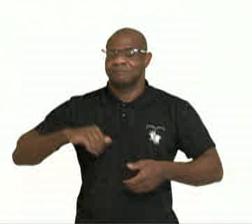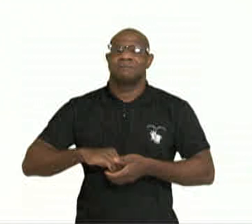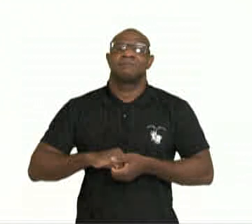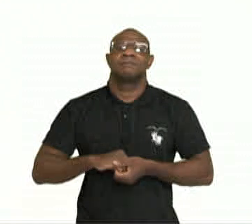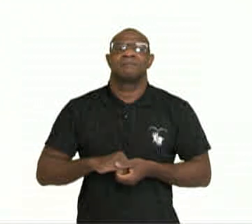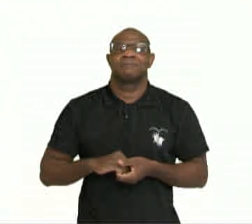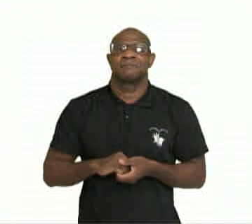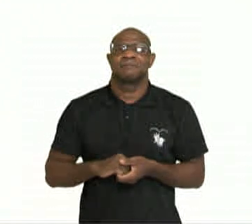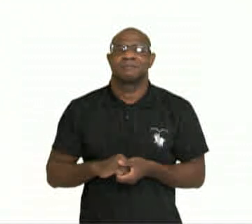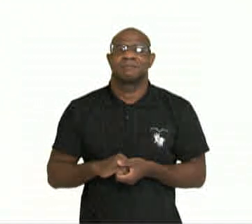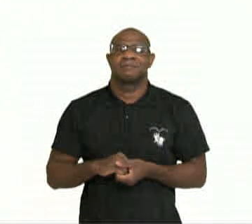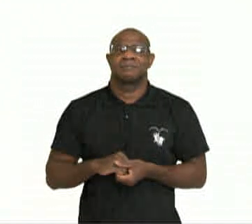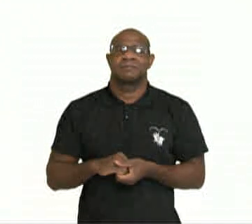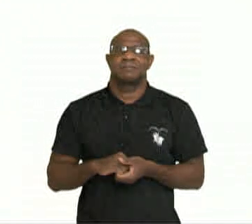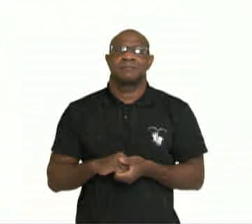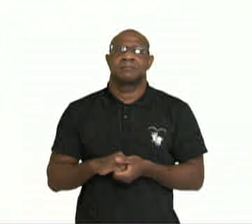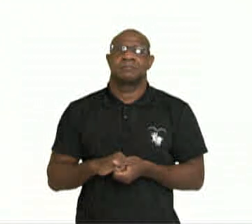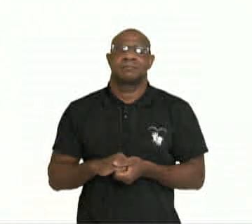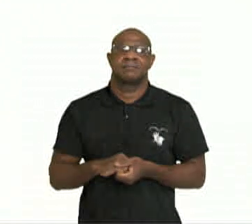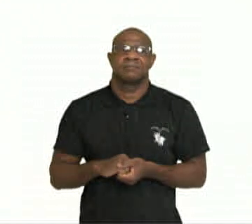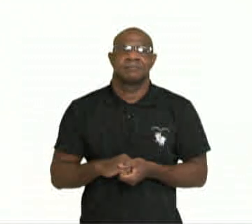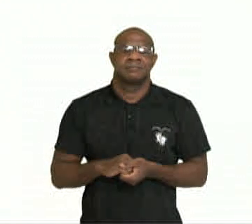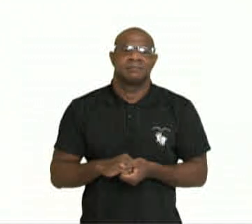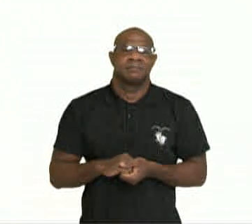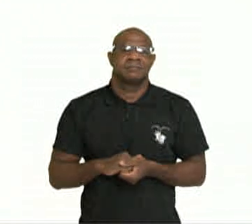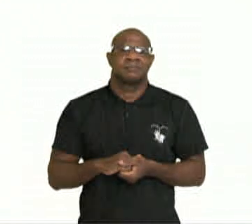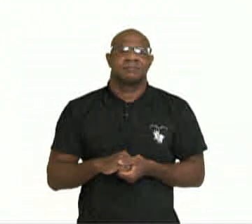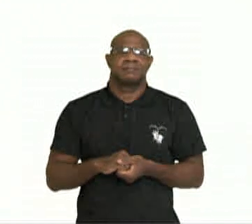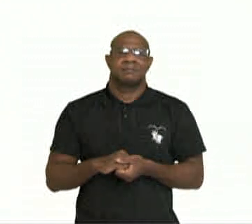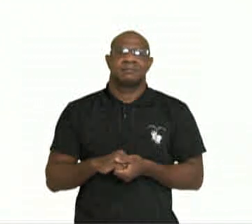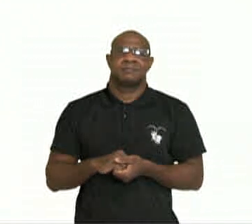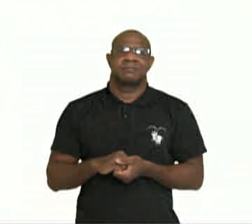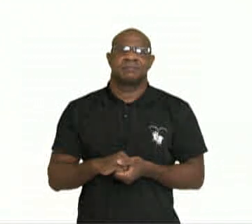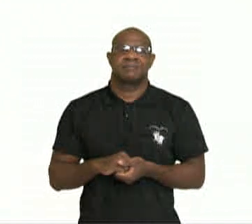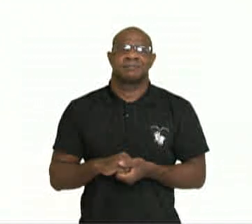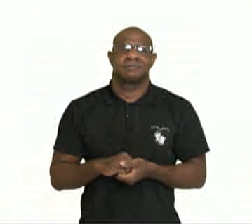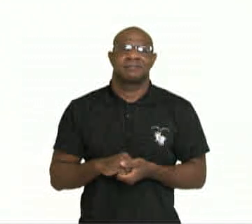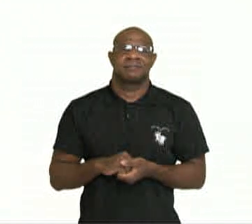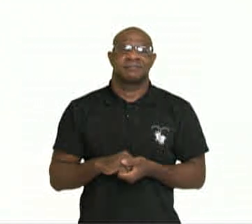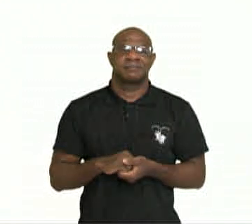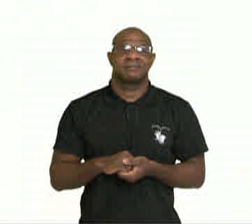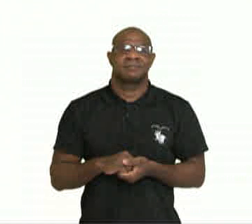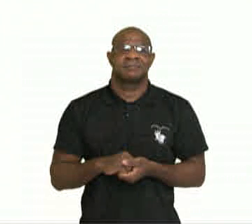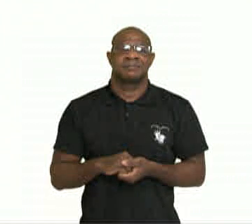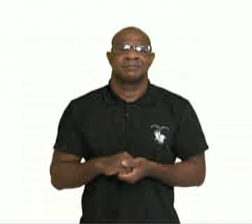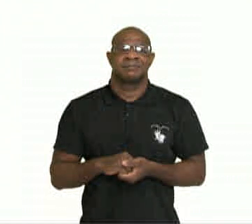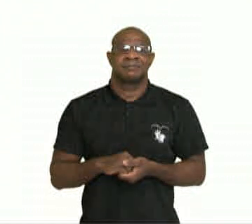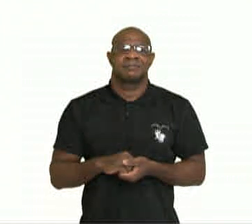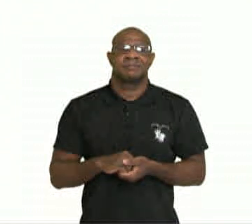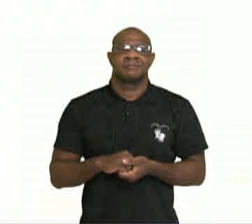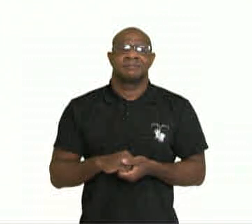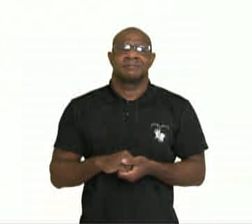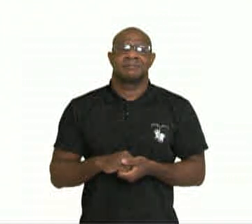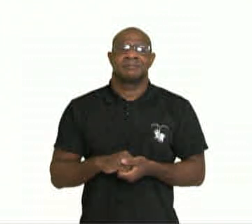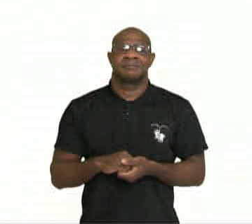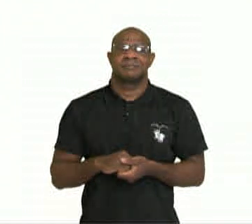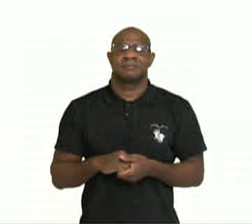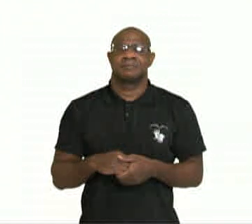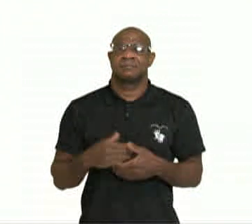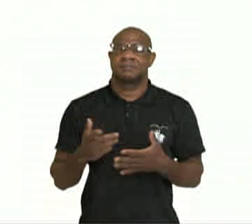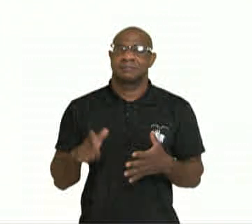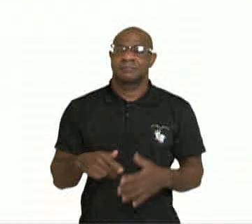o meridiano cero, o meridiano de Greenwich, como referência. Então, são